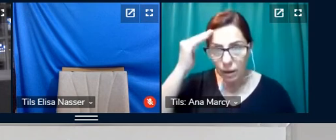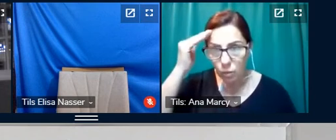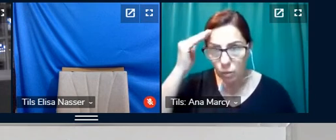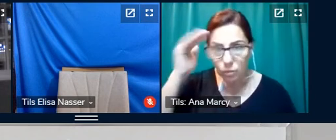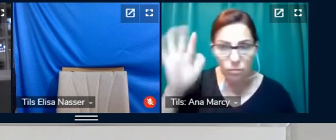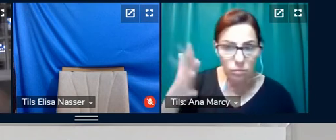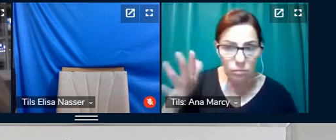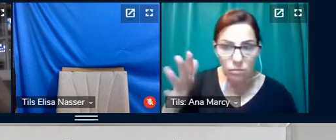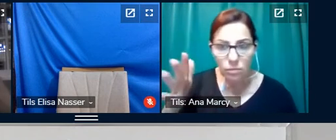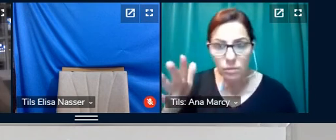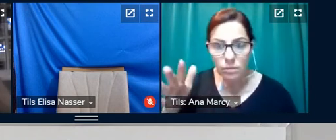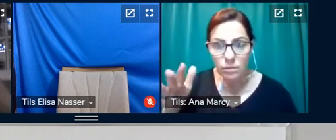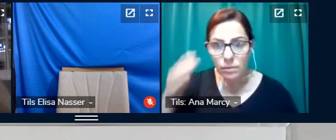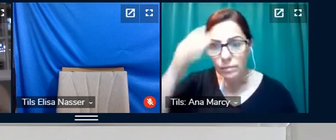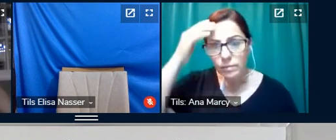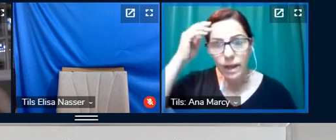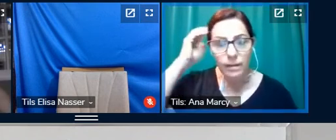Tá.